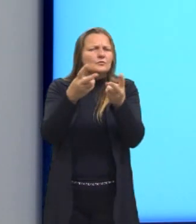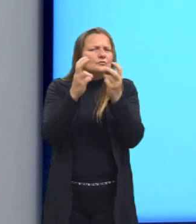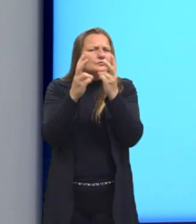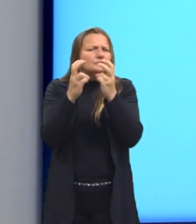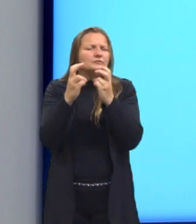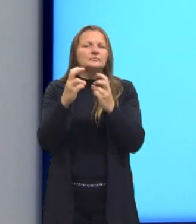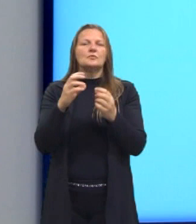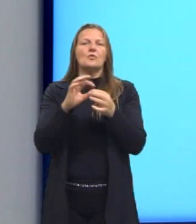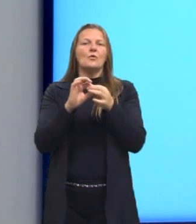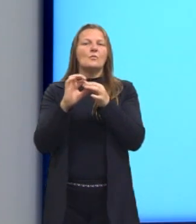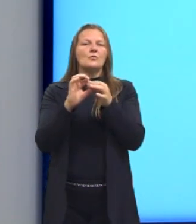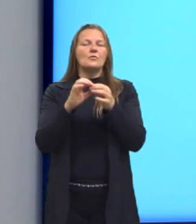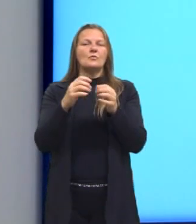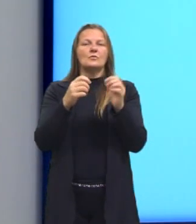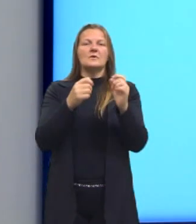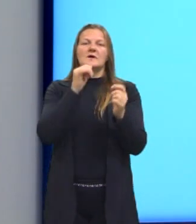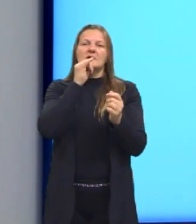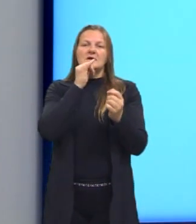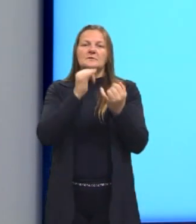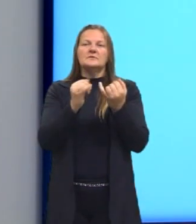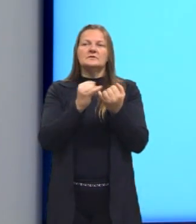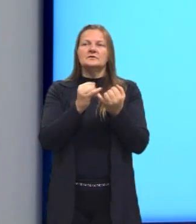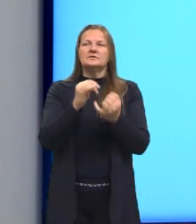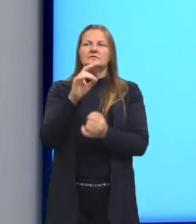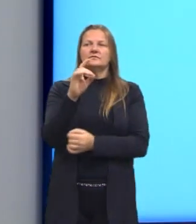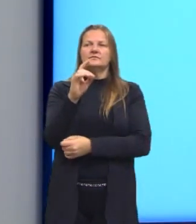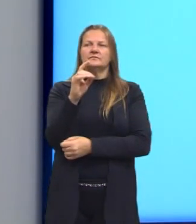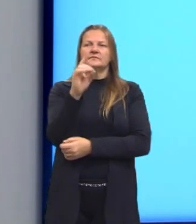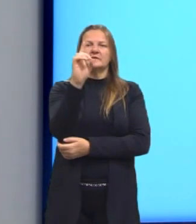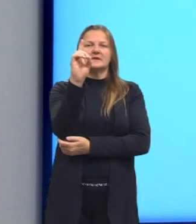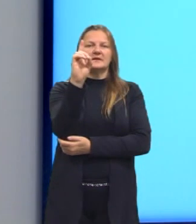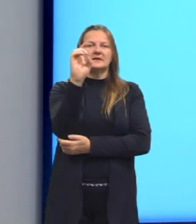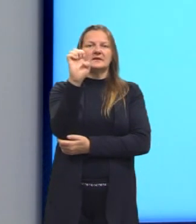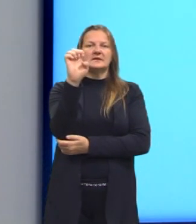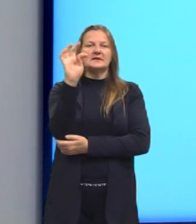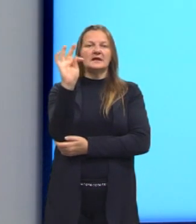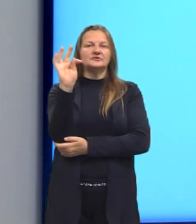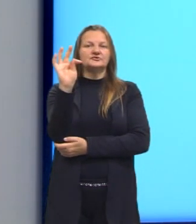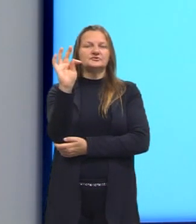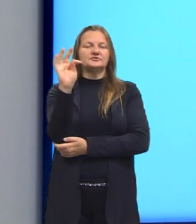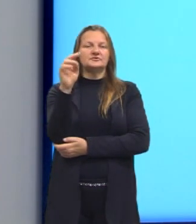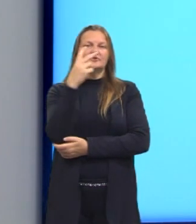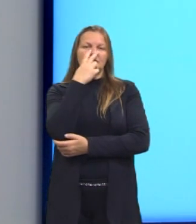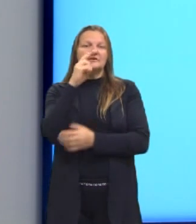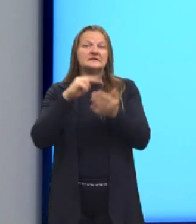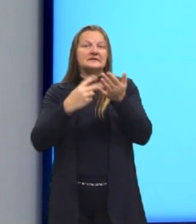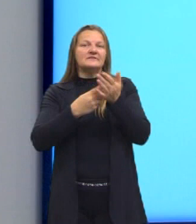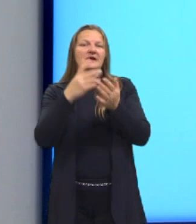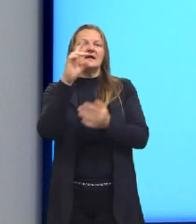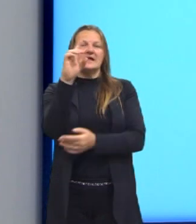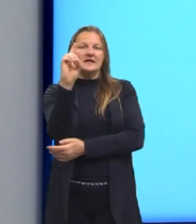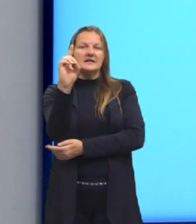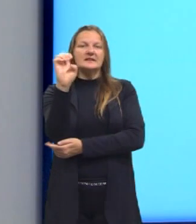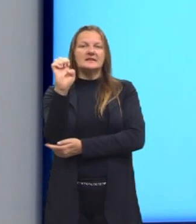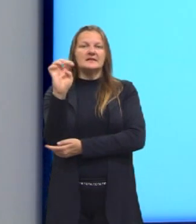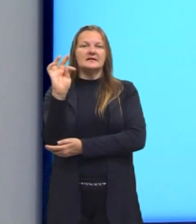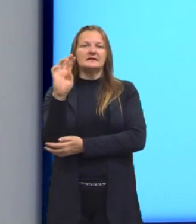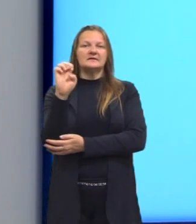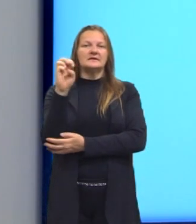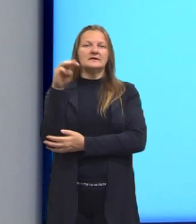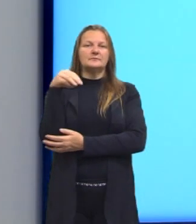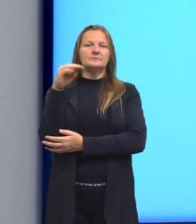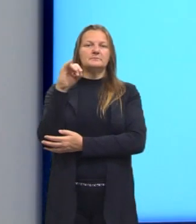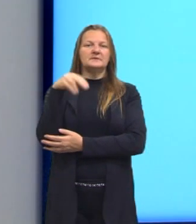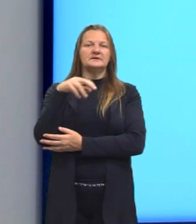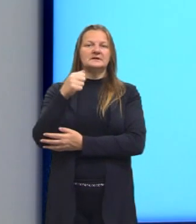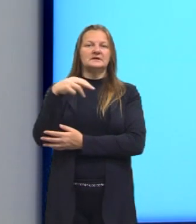de uma matriz A como o det de A. Ou colocando os elementos numéricos da nossa